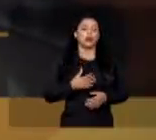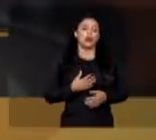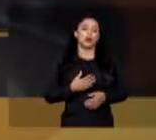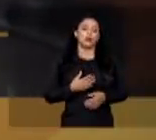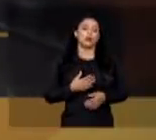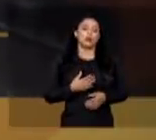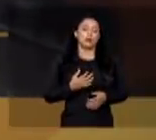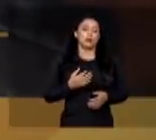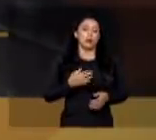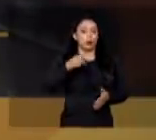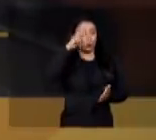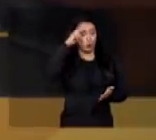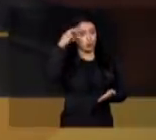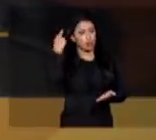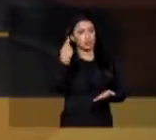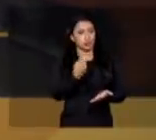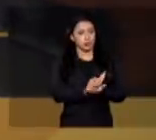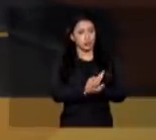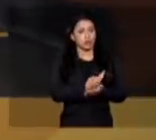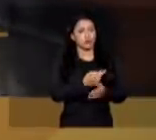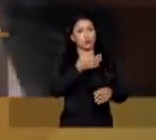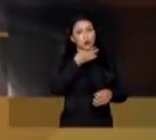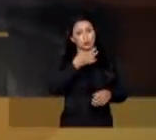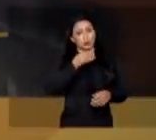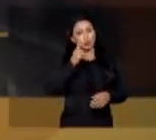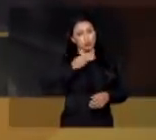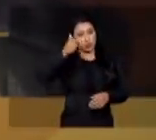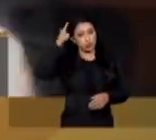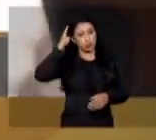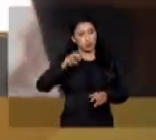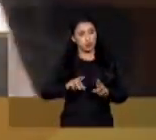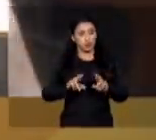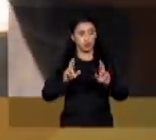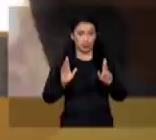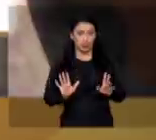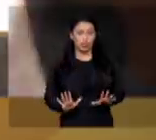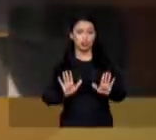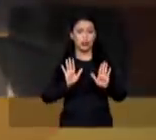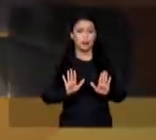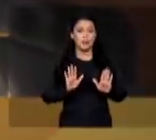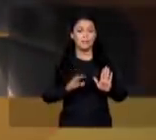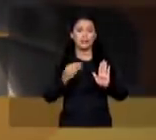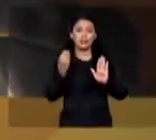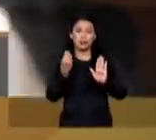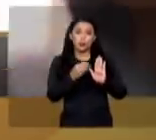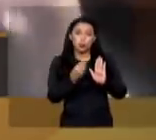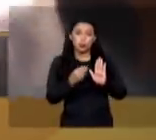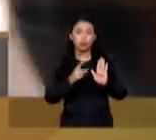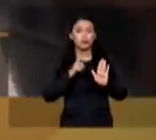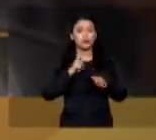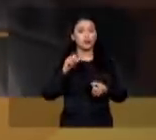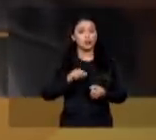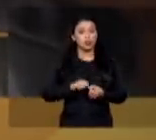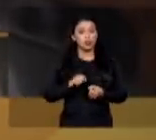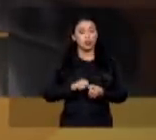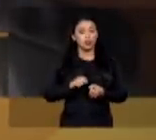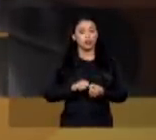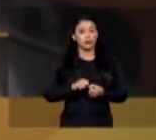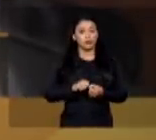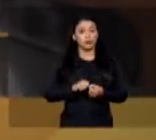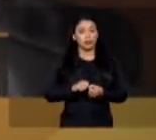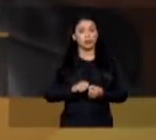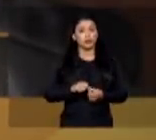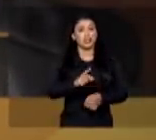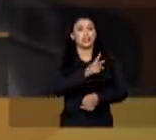as condutas que foram imputadas são imputadas como tendo sido praticados então na condição